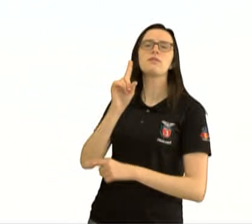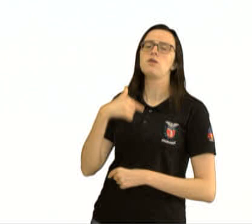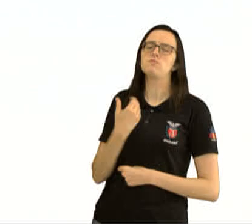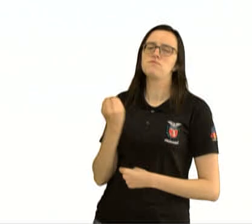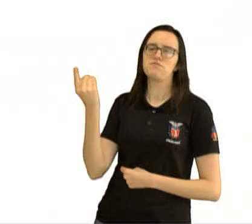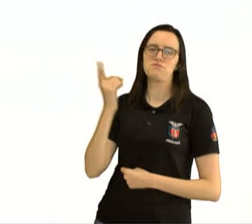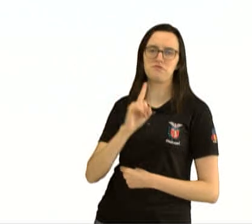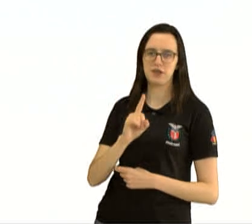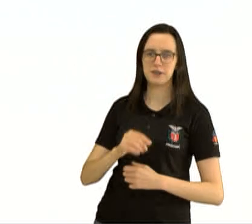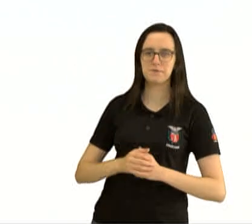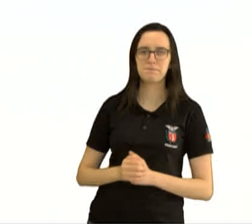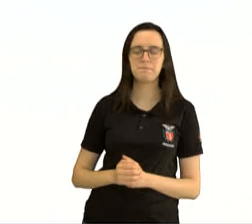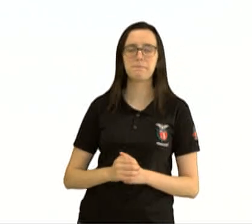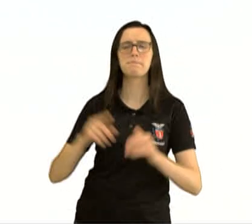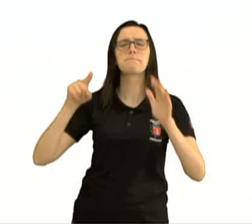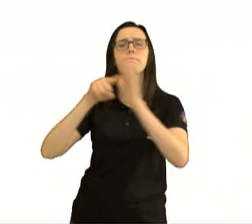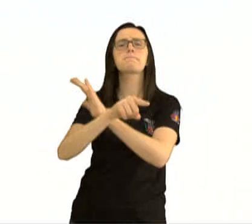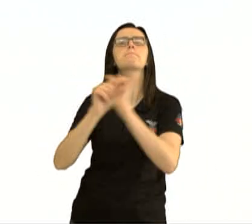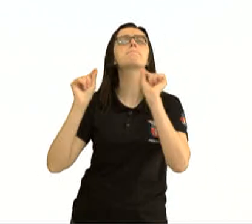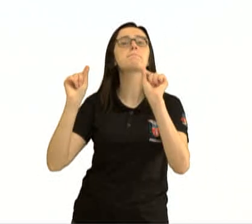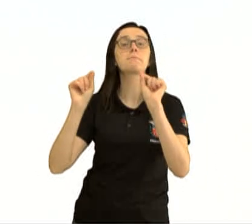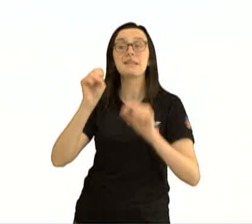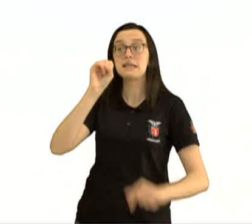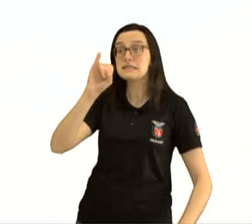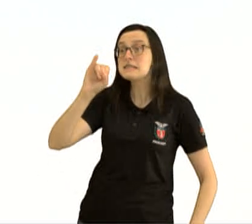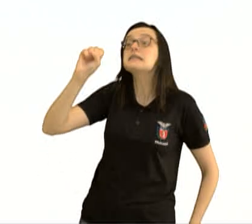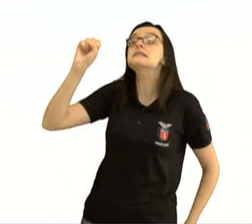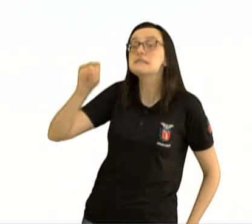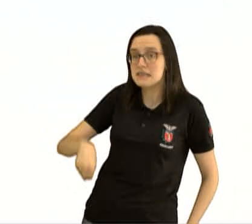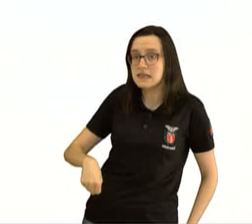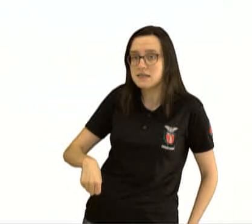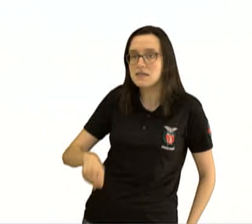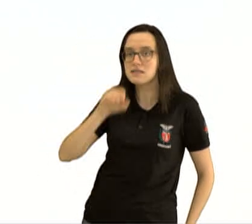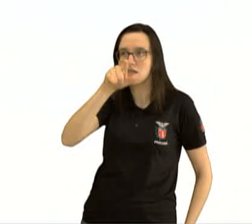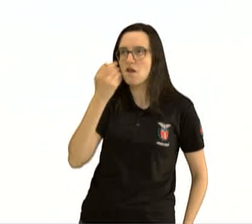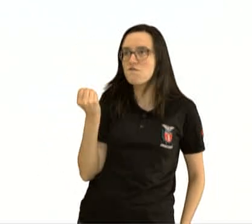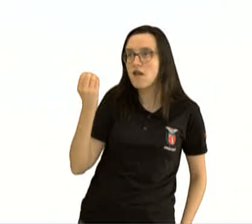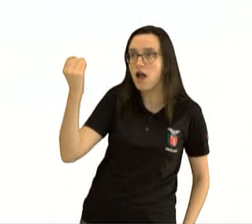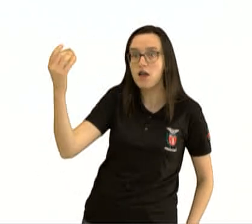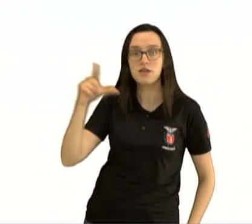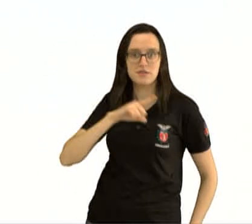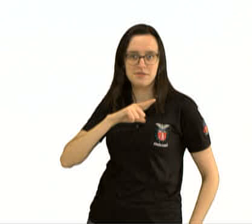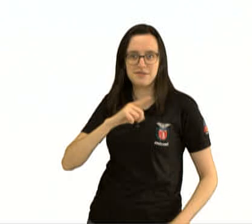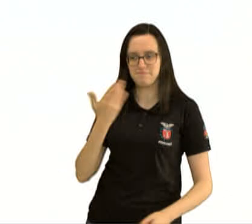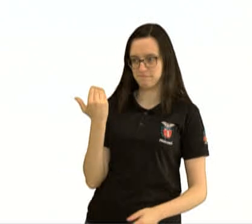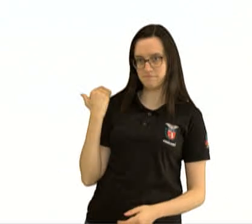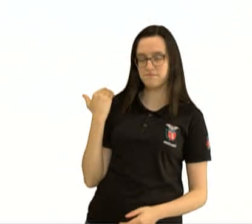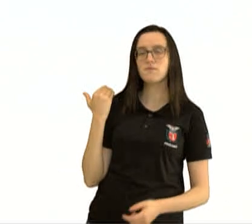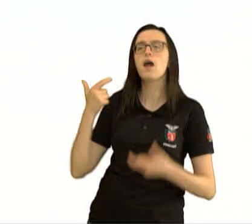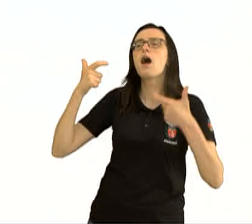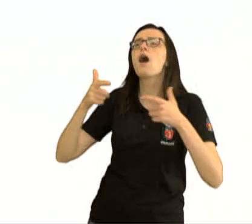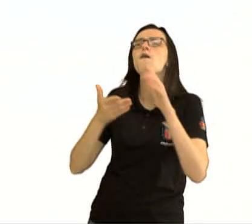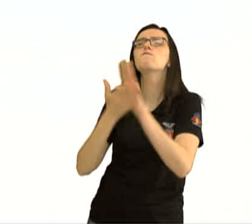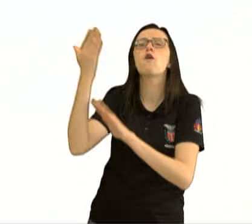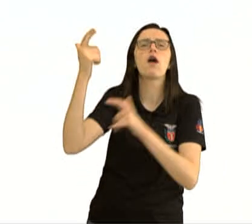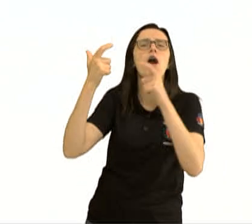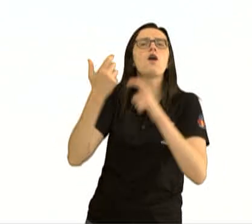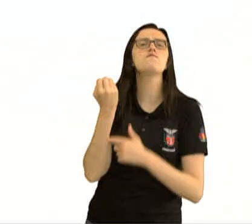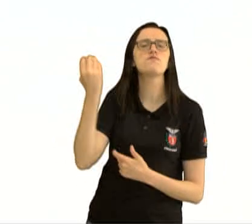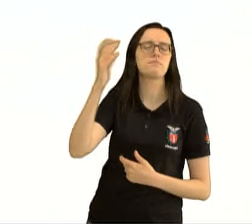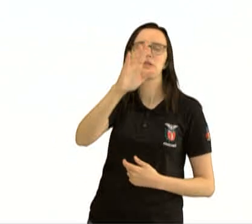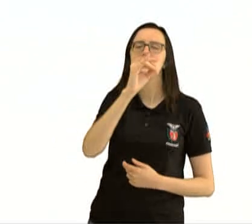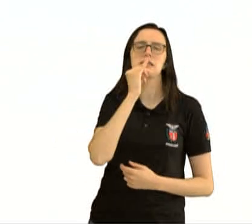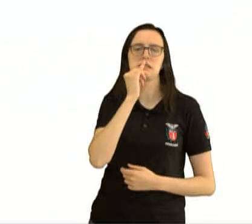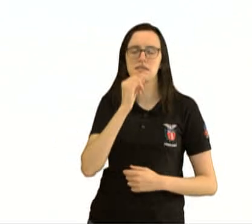negativa. Daí a pergunta foi, if yes, se sim, né? Se você tenha viajado, Where did you go? Para onde você foi, por